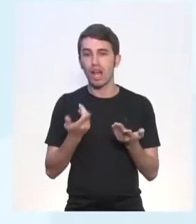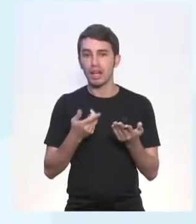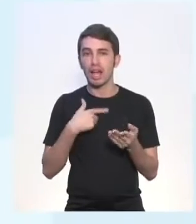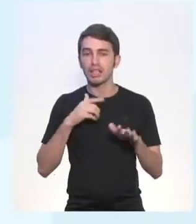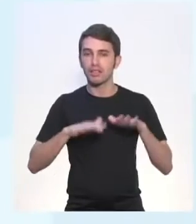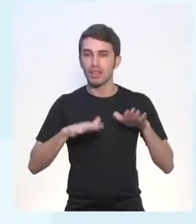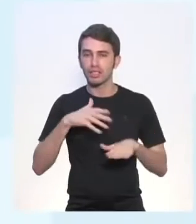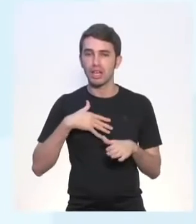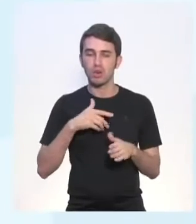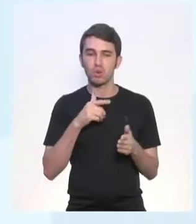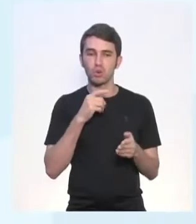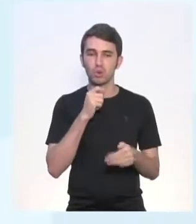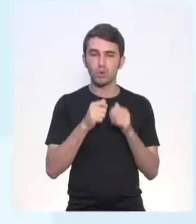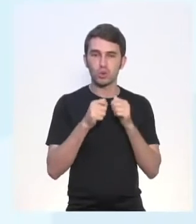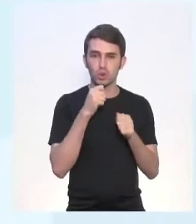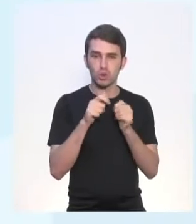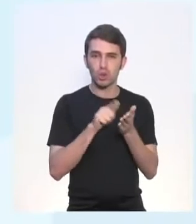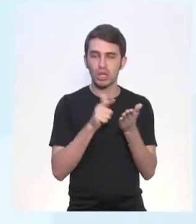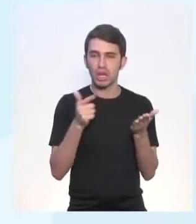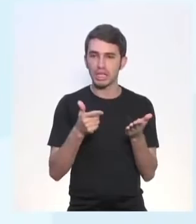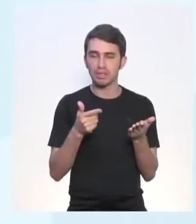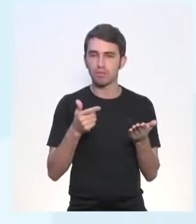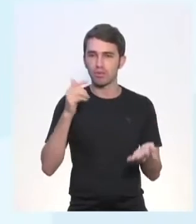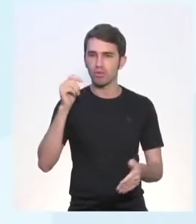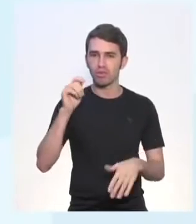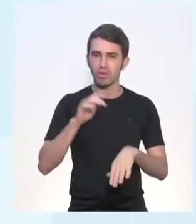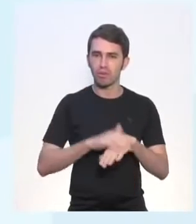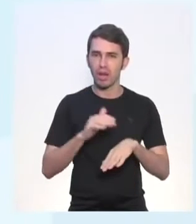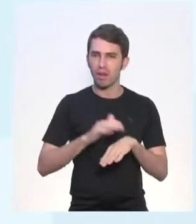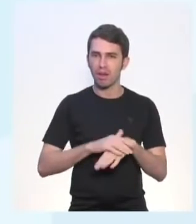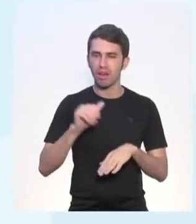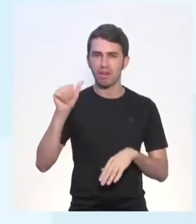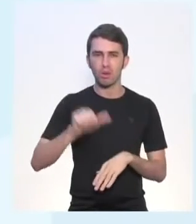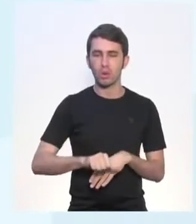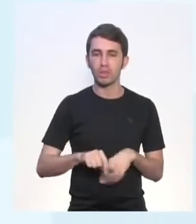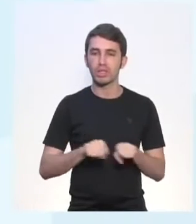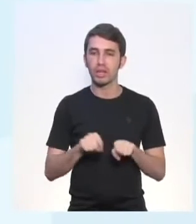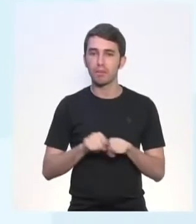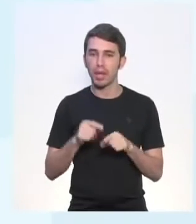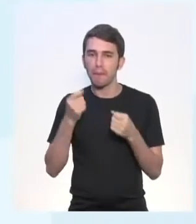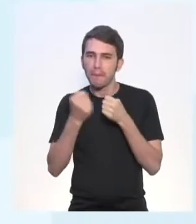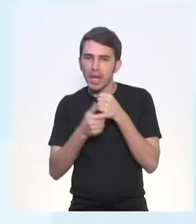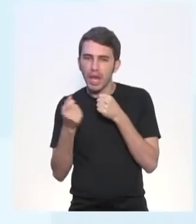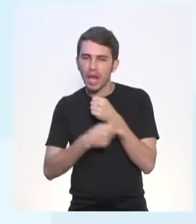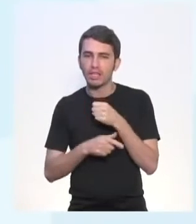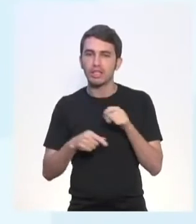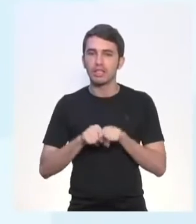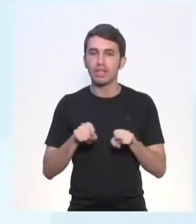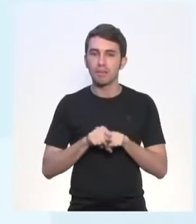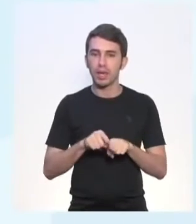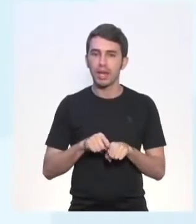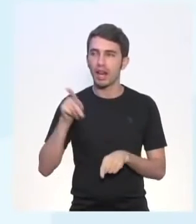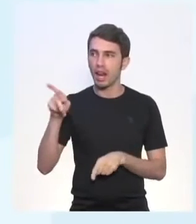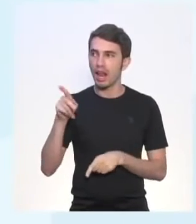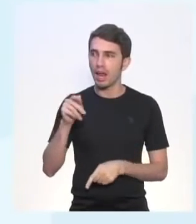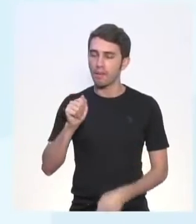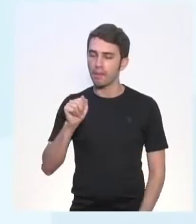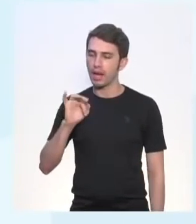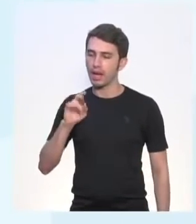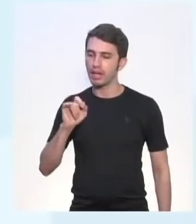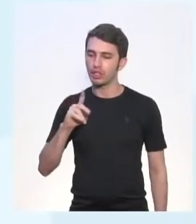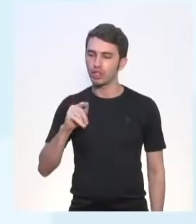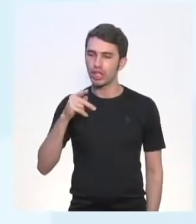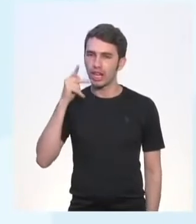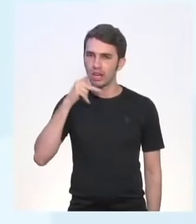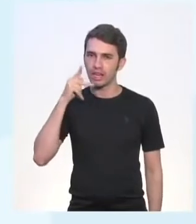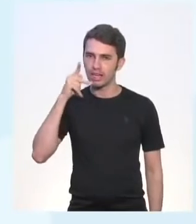um jornalismo mal feito, paródias, provocações ou intenção de pregar peças, paixão, partidarismo, lucro, influência